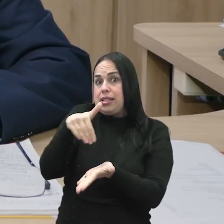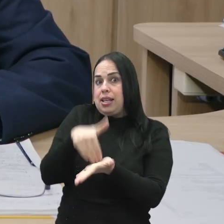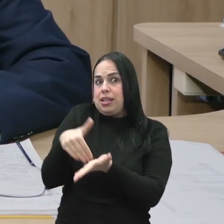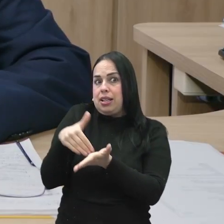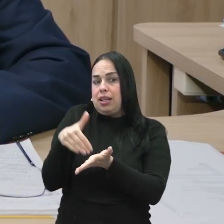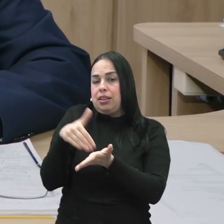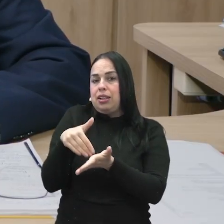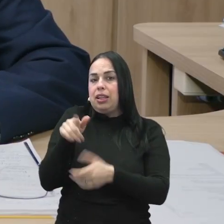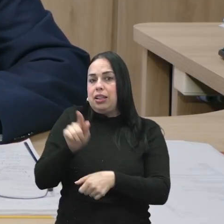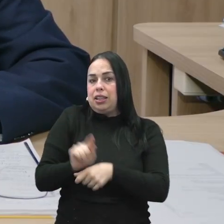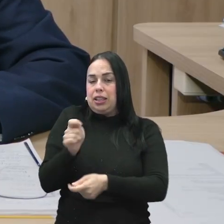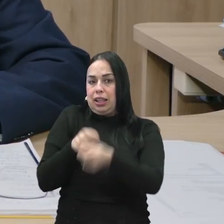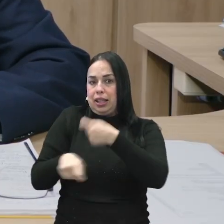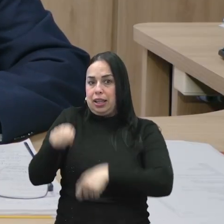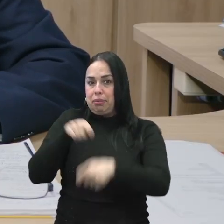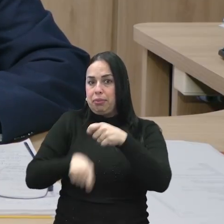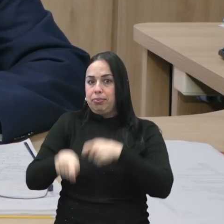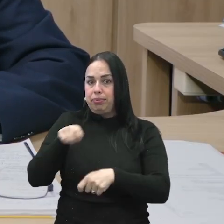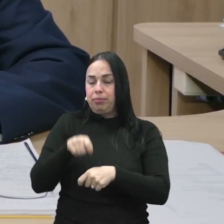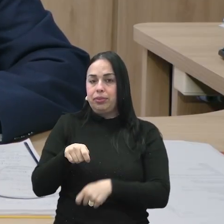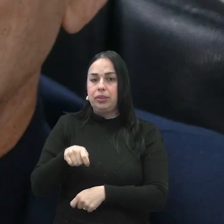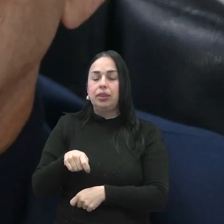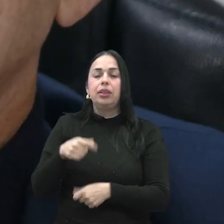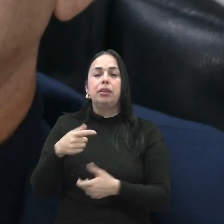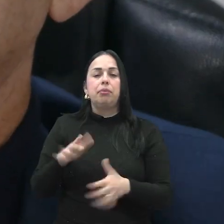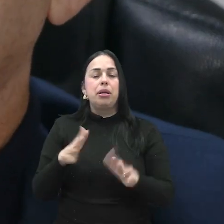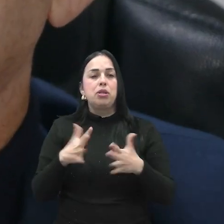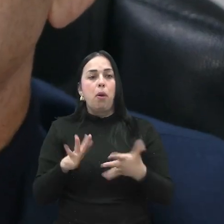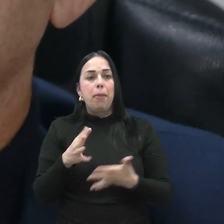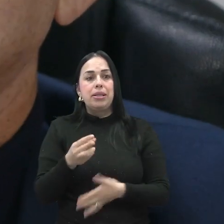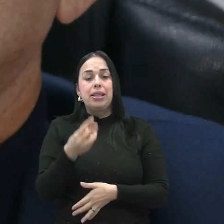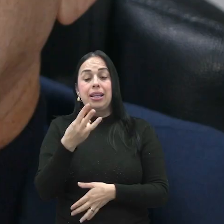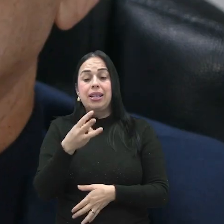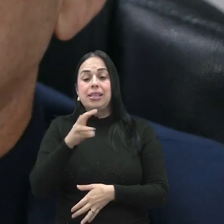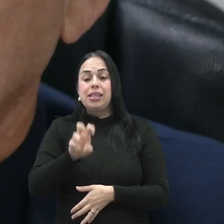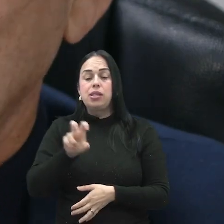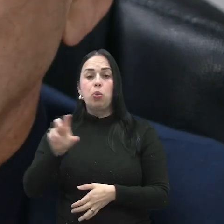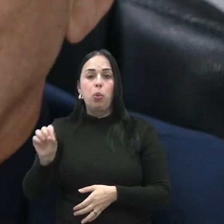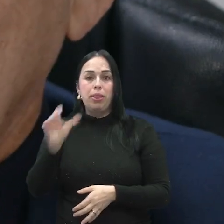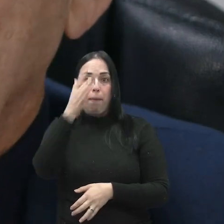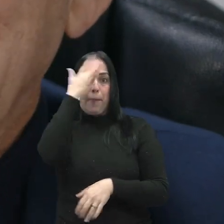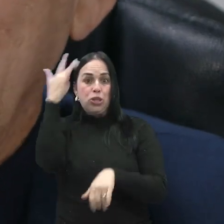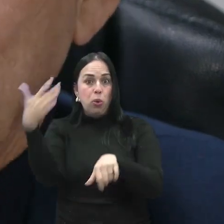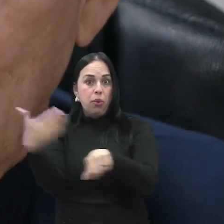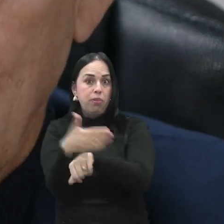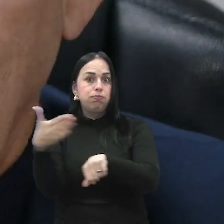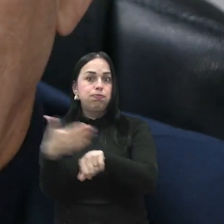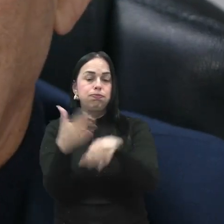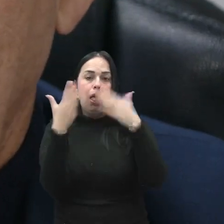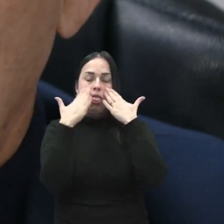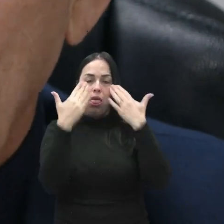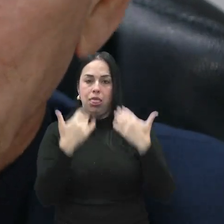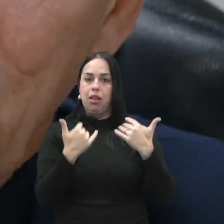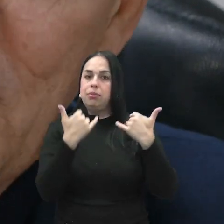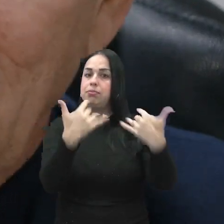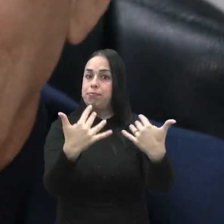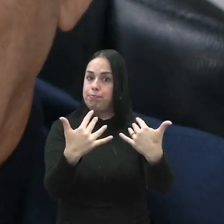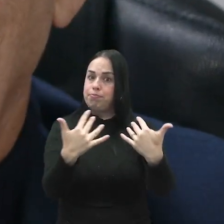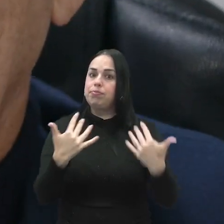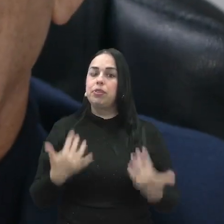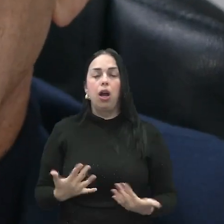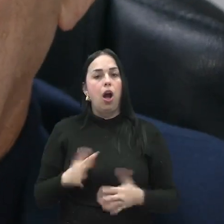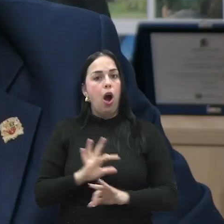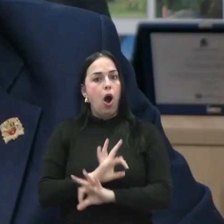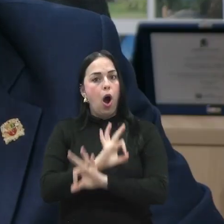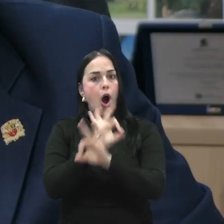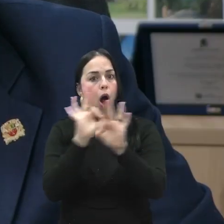de Gestão Administrativa e Finanças, mais de 350 pessoas participaram das